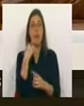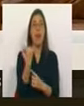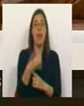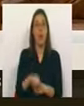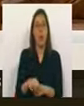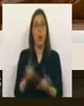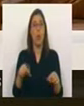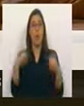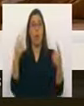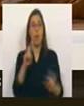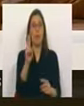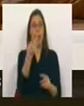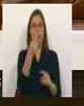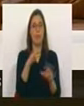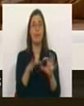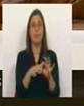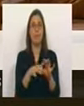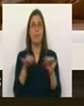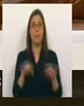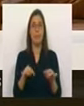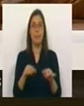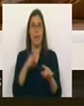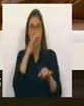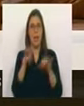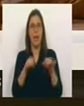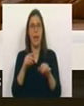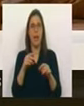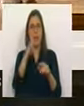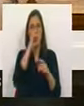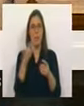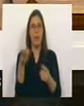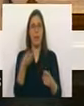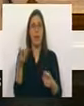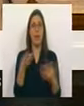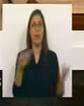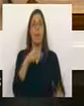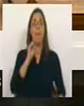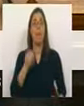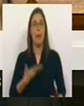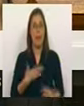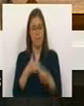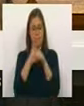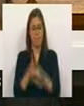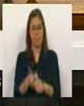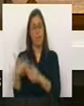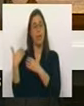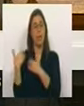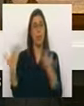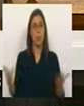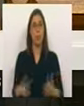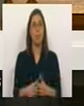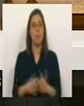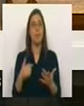não das outras duas rodas deste triciclo governativo. O PSD cumpre as suas